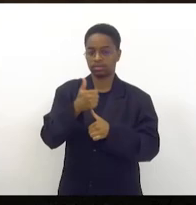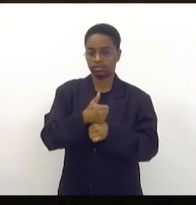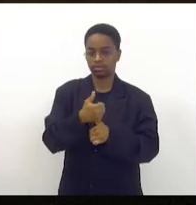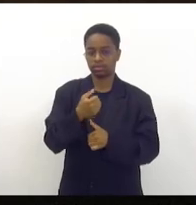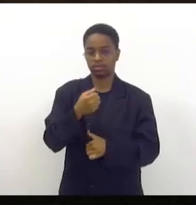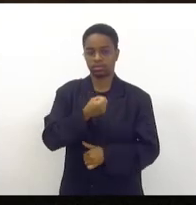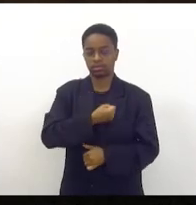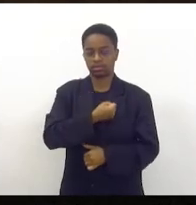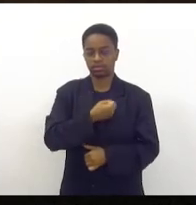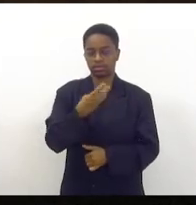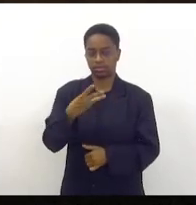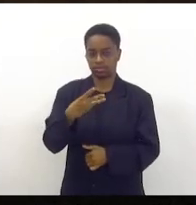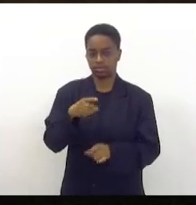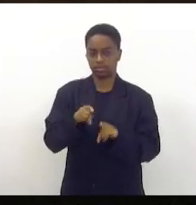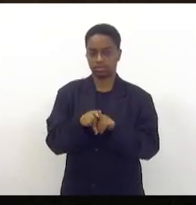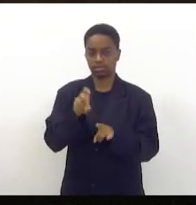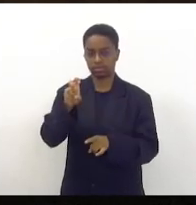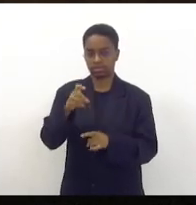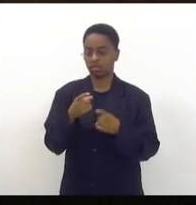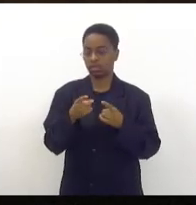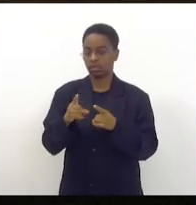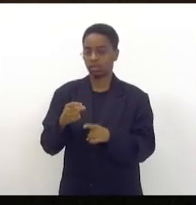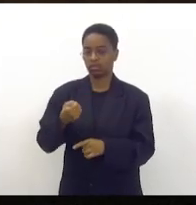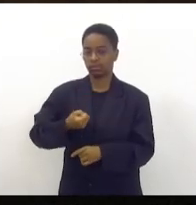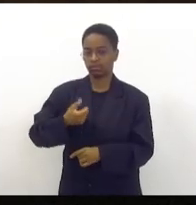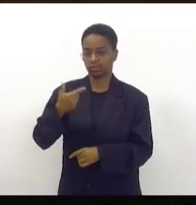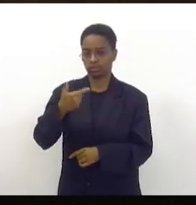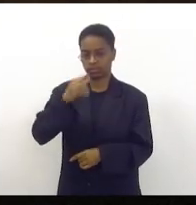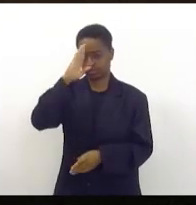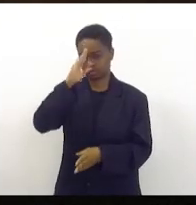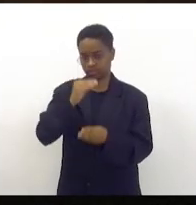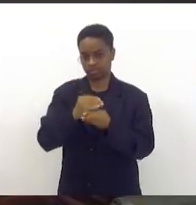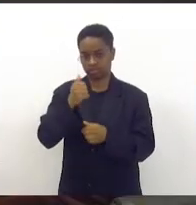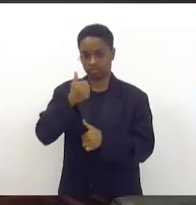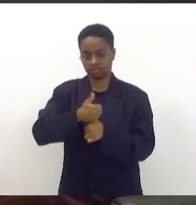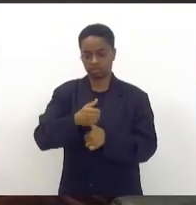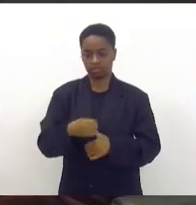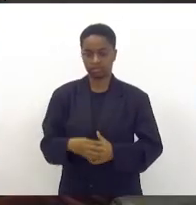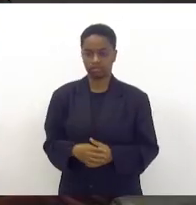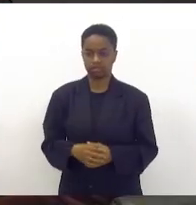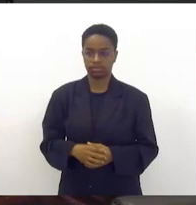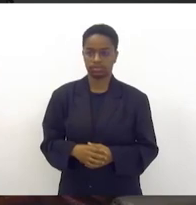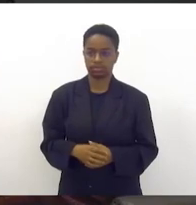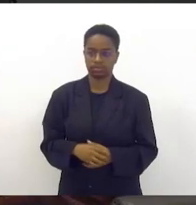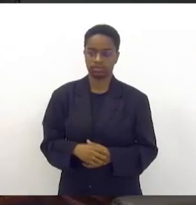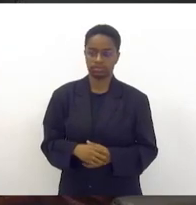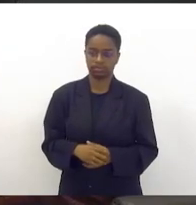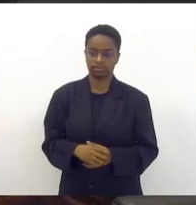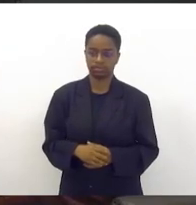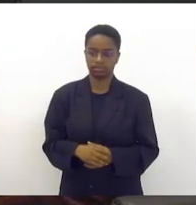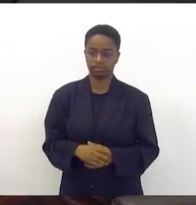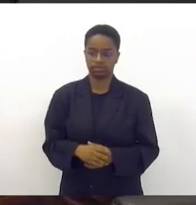5, contrário à emenda número 2, concluindo por substitutivo.